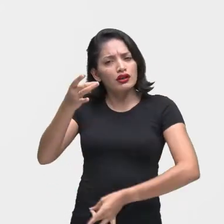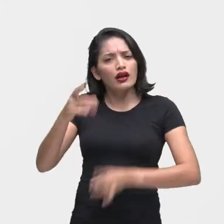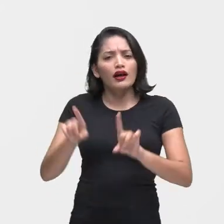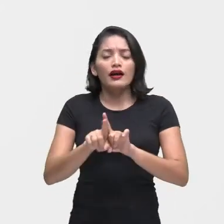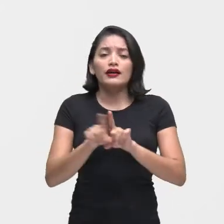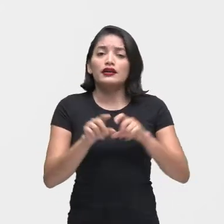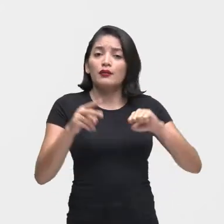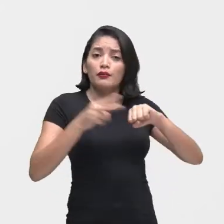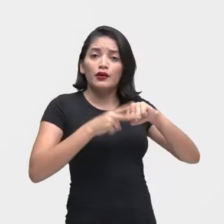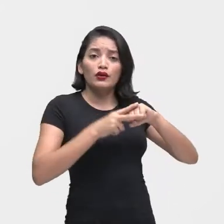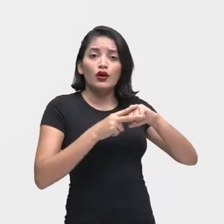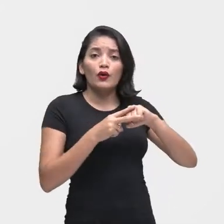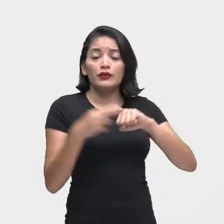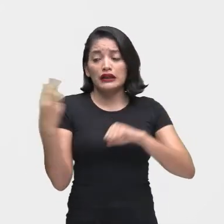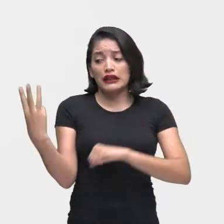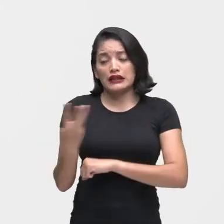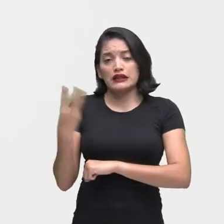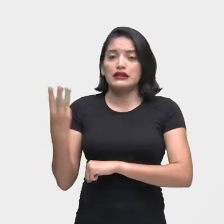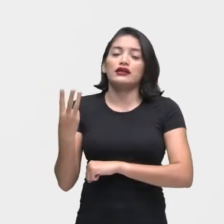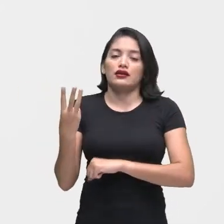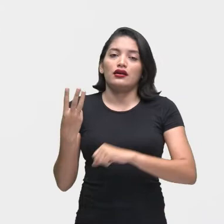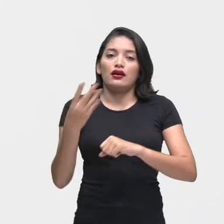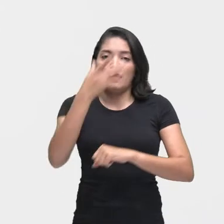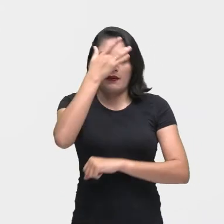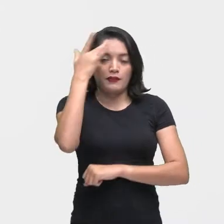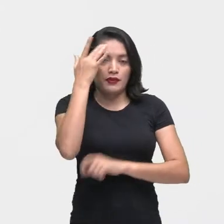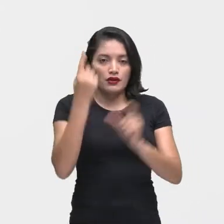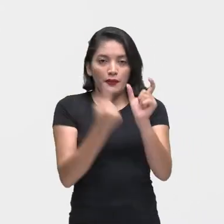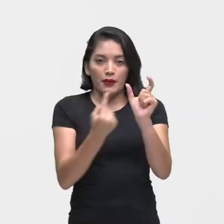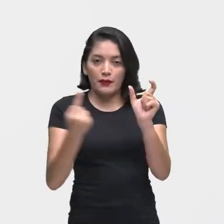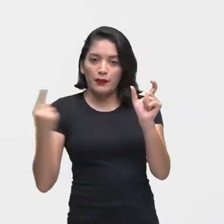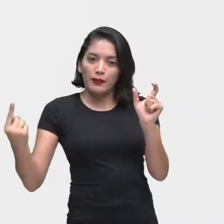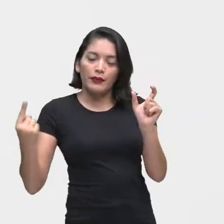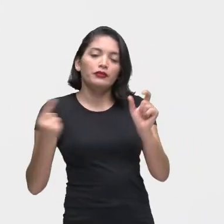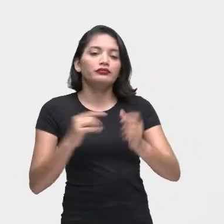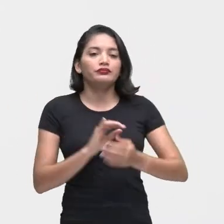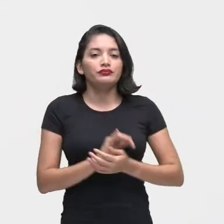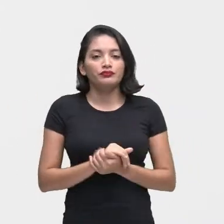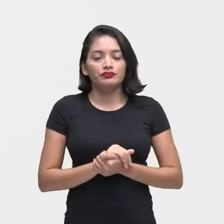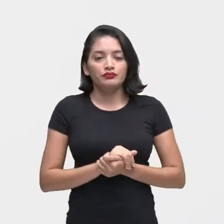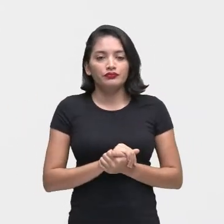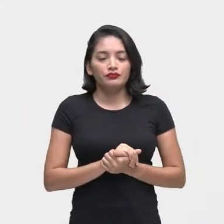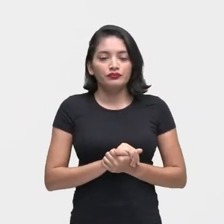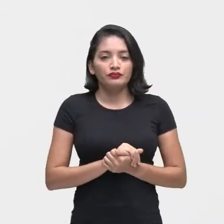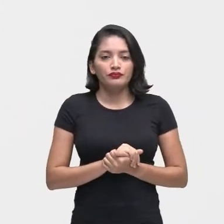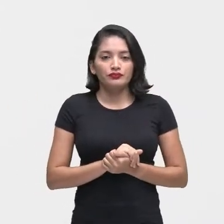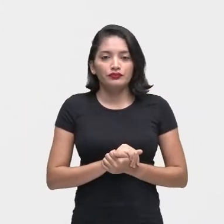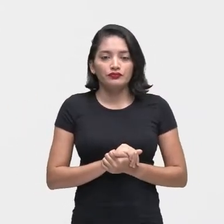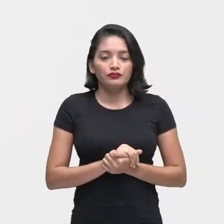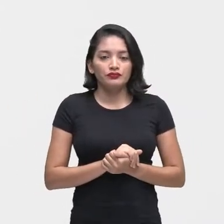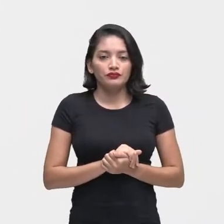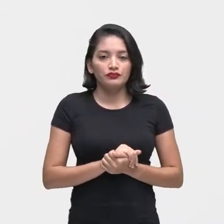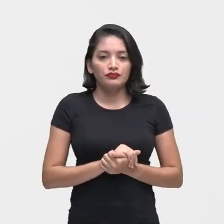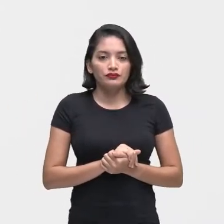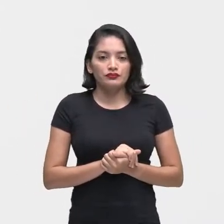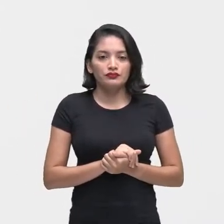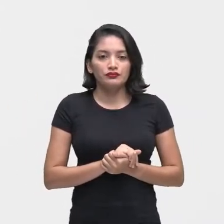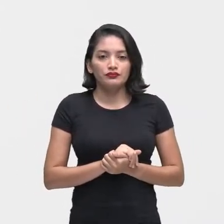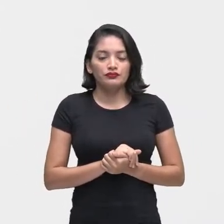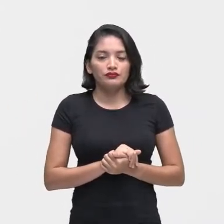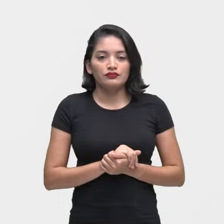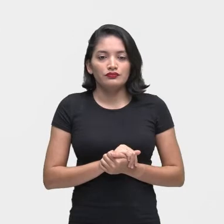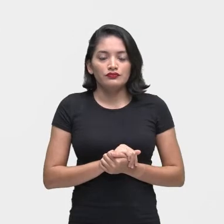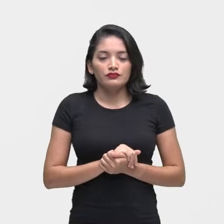pronomes da terceira pessoa do plural percurso um o plural